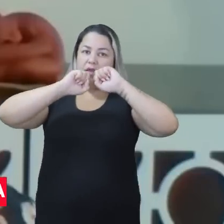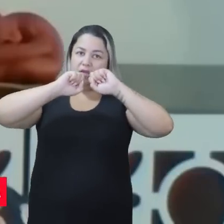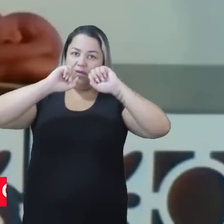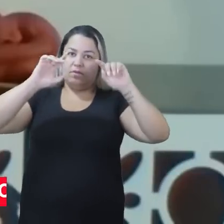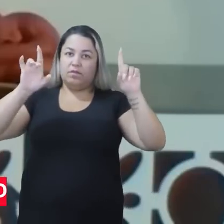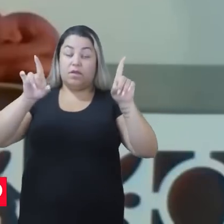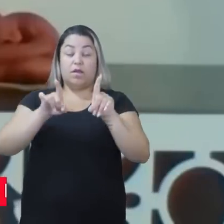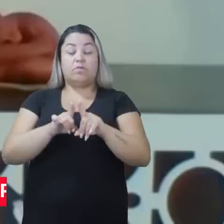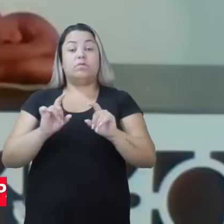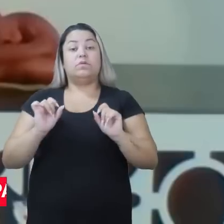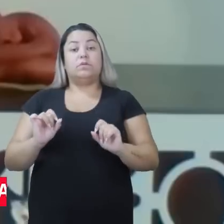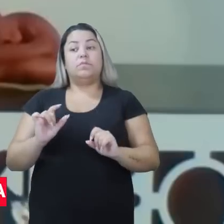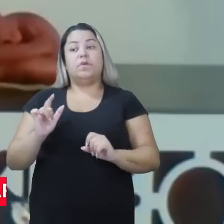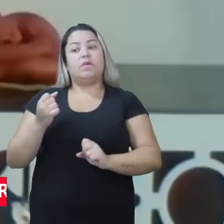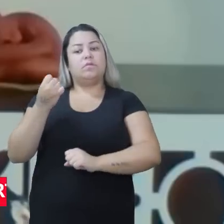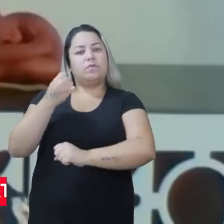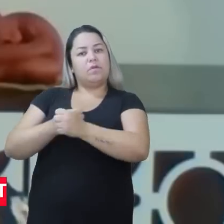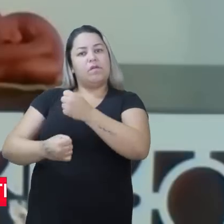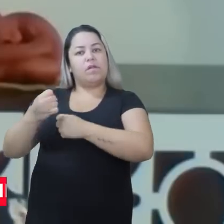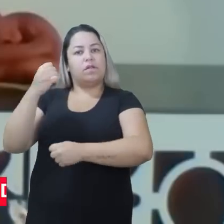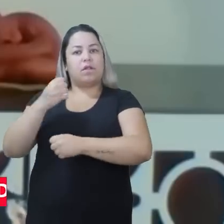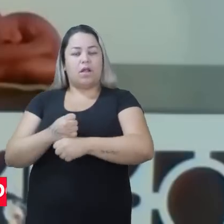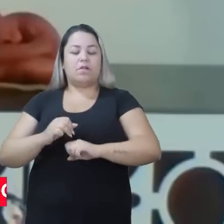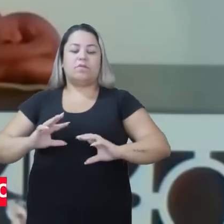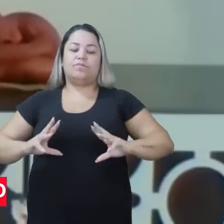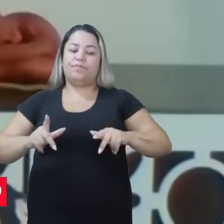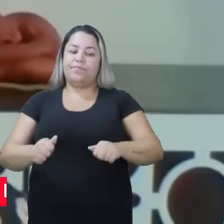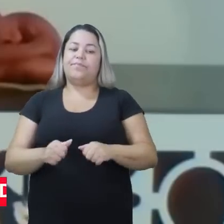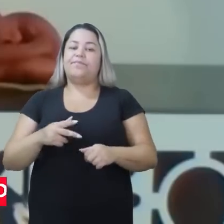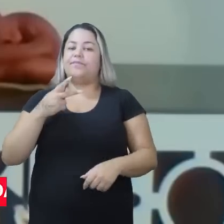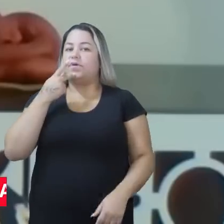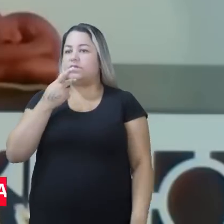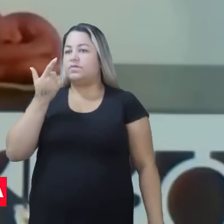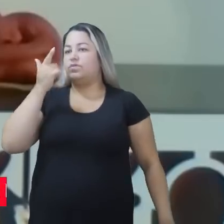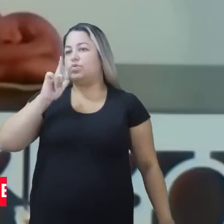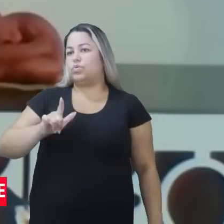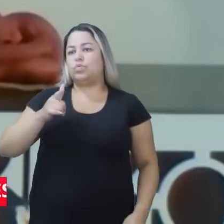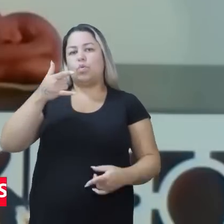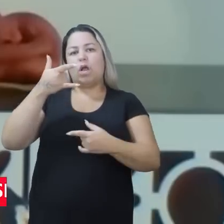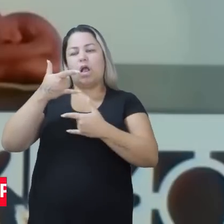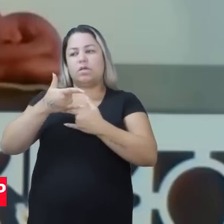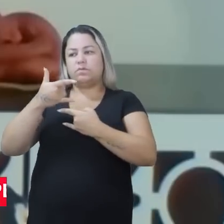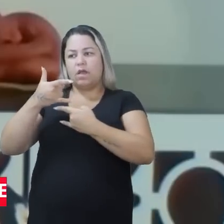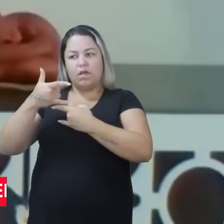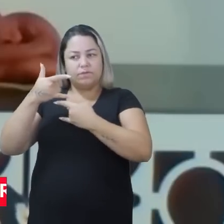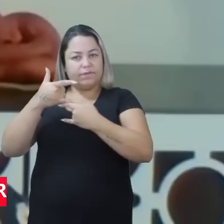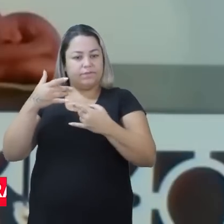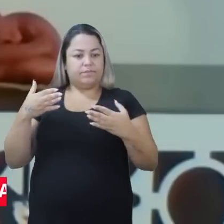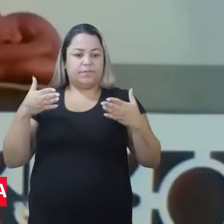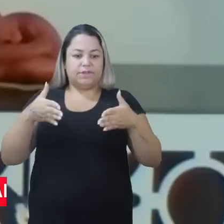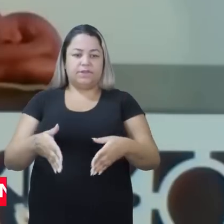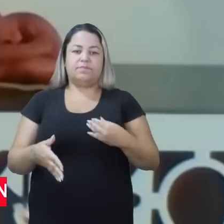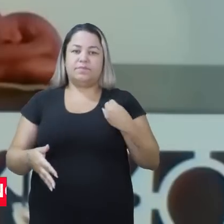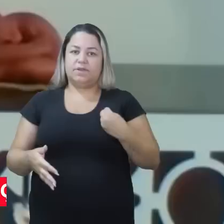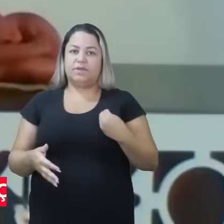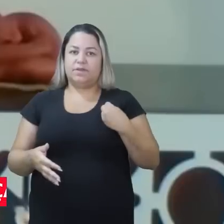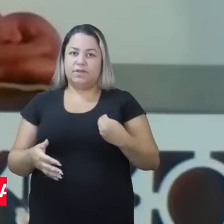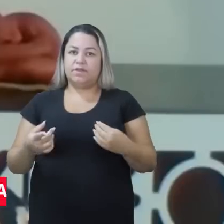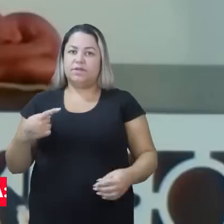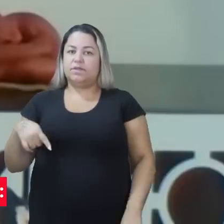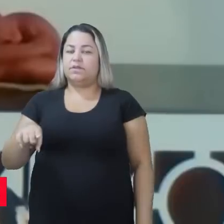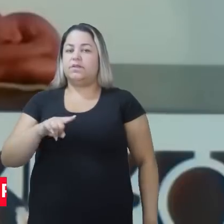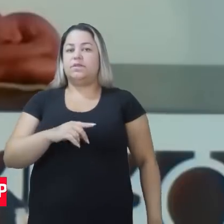Eu passei o ano passado inteiro repetindo em todas as lives das quais participei que nós